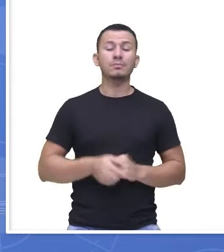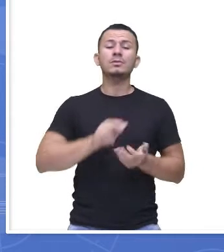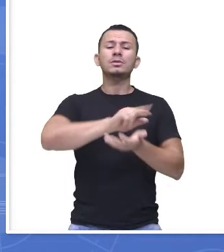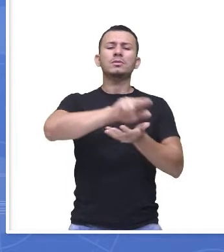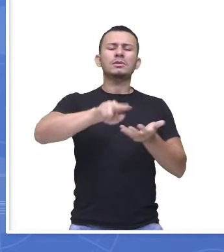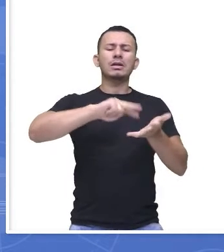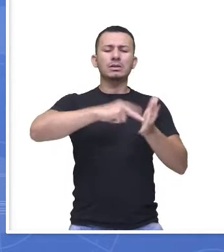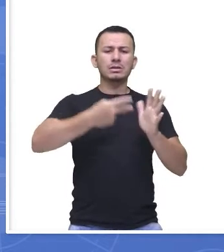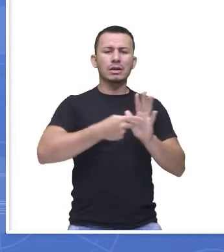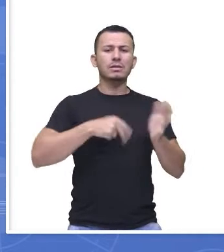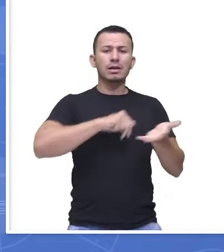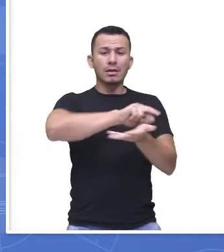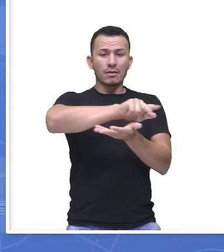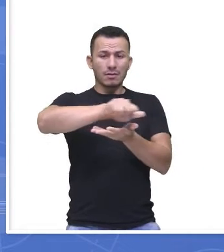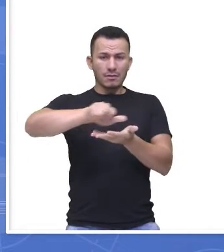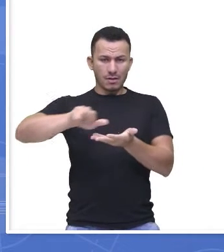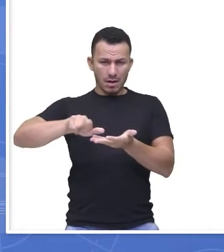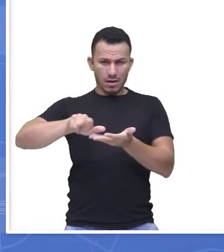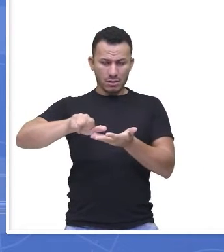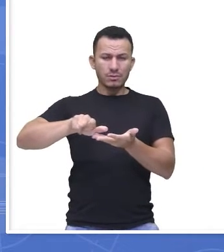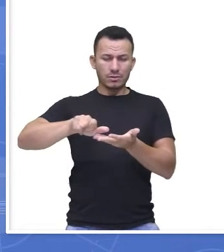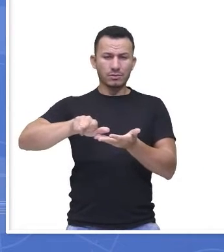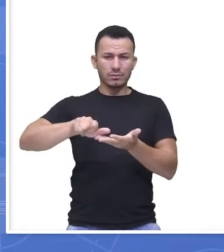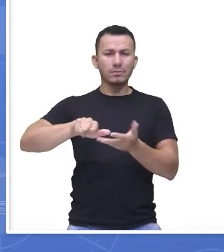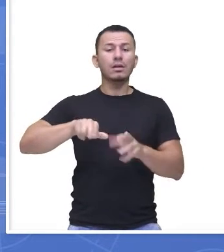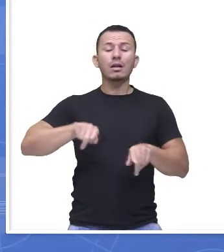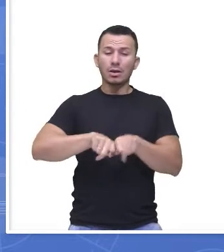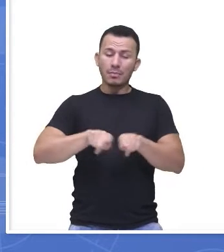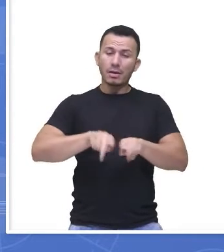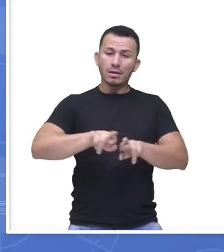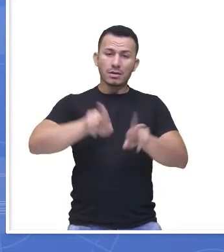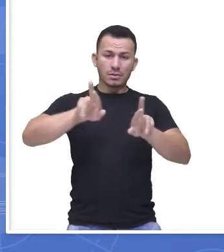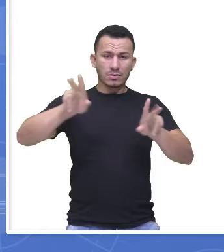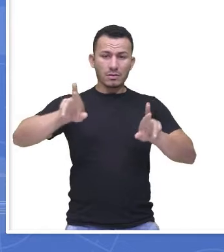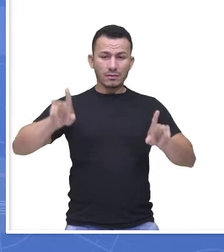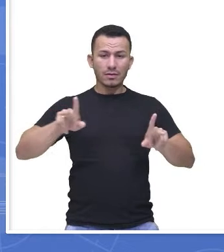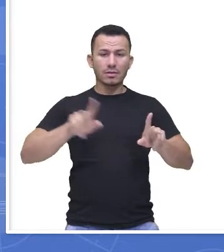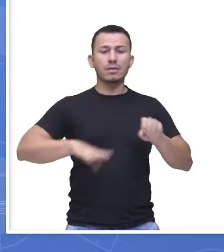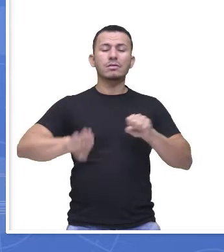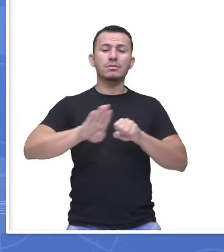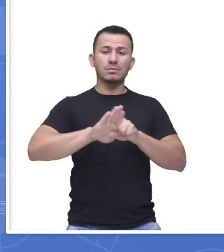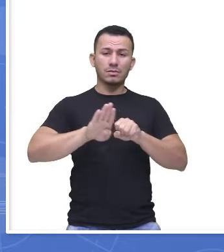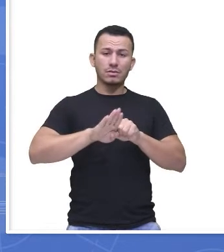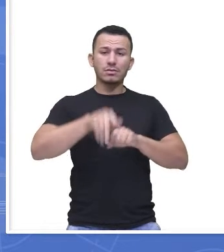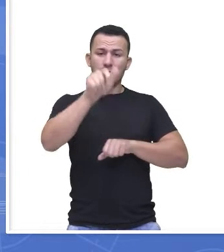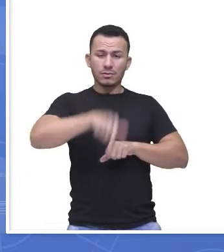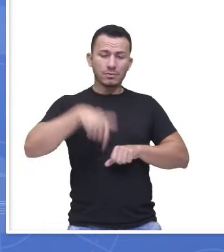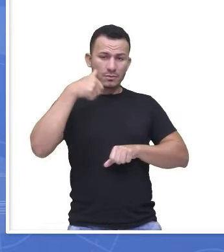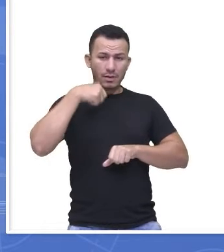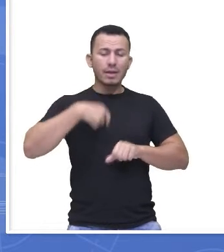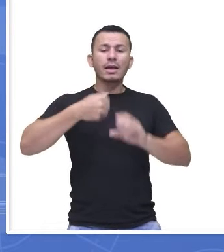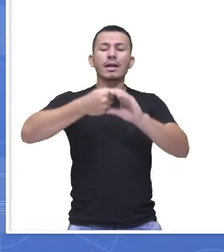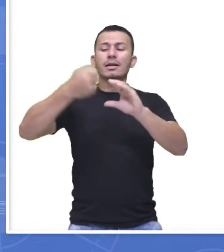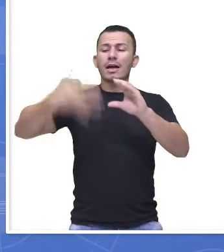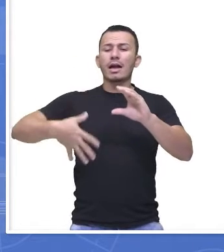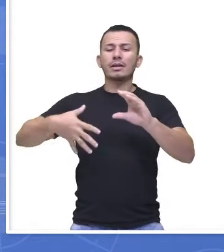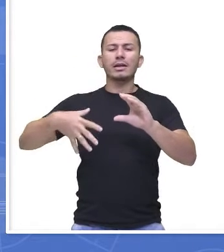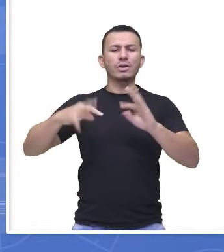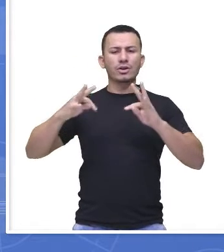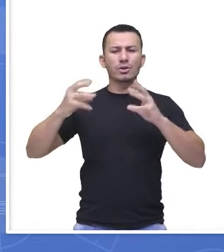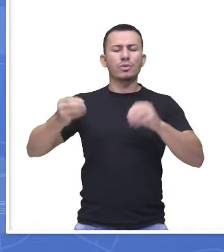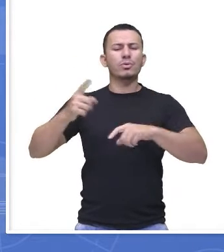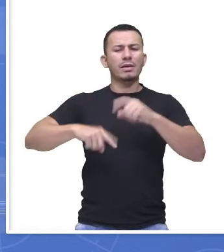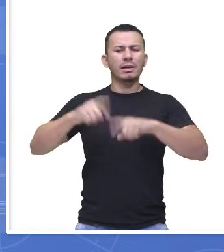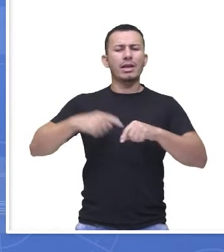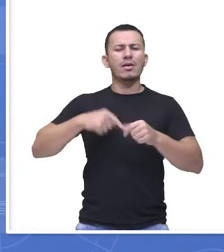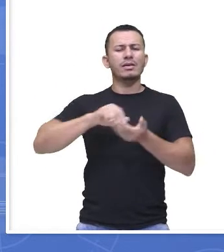Diversidade quer dizer variedade, pluralidade, diferença. É um substantivo feminino que caracteriza tudo que é diverso,